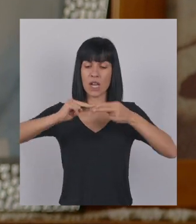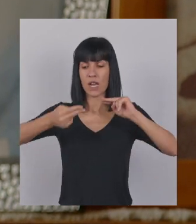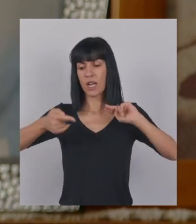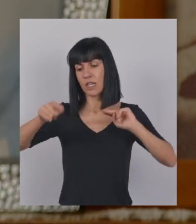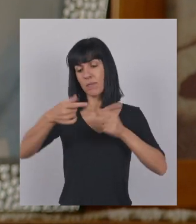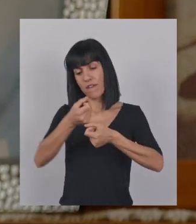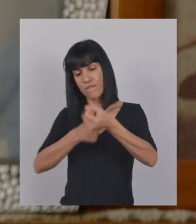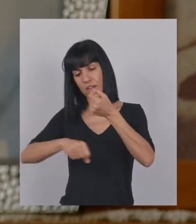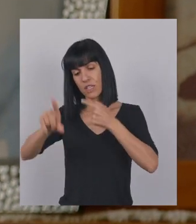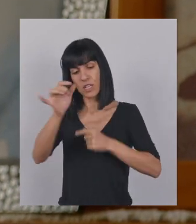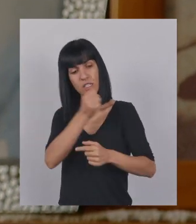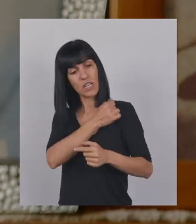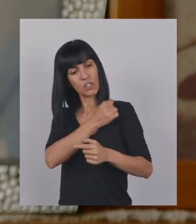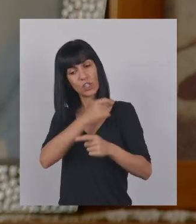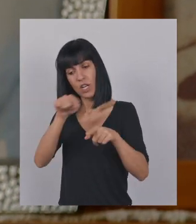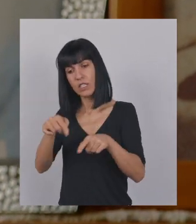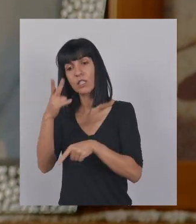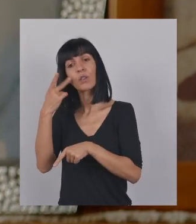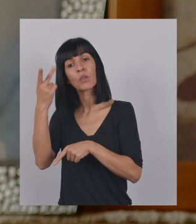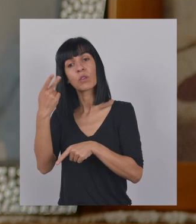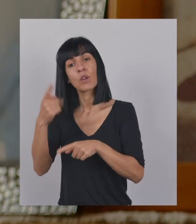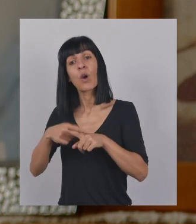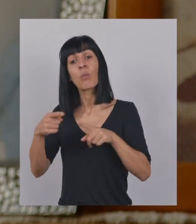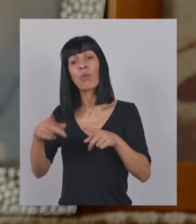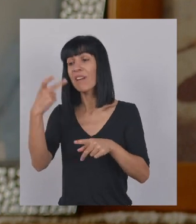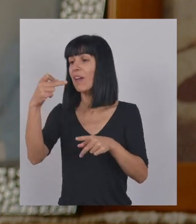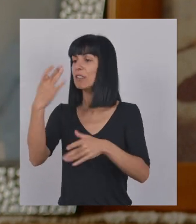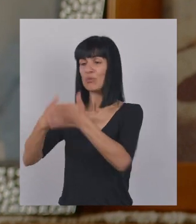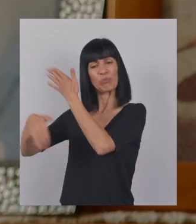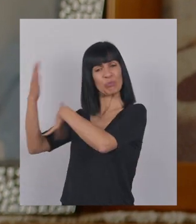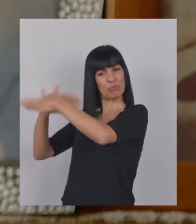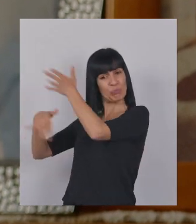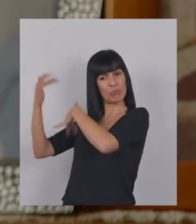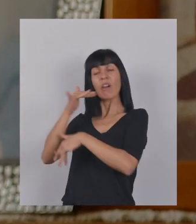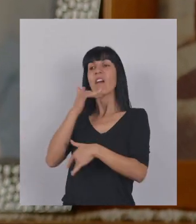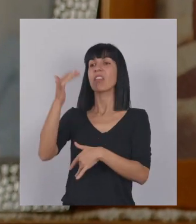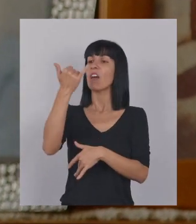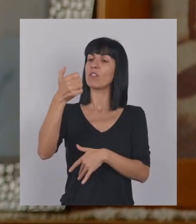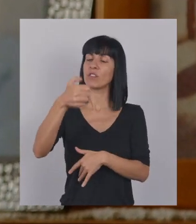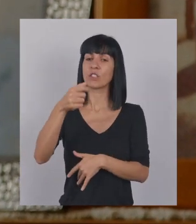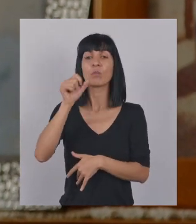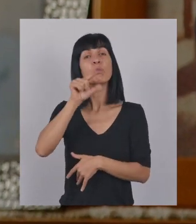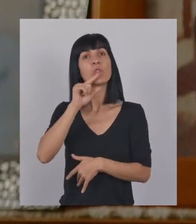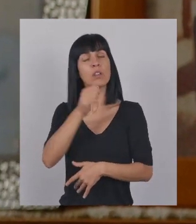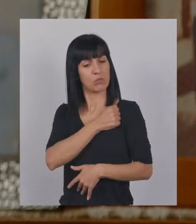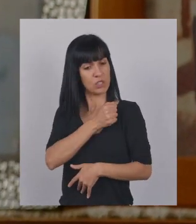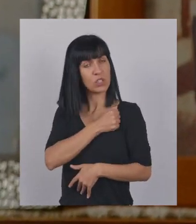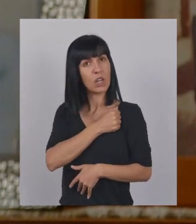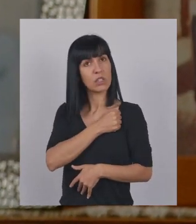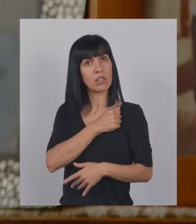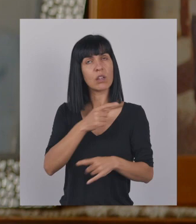a câmara vendem festas casinhas as pessoas que estão aqui porque nos disseram quando a gente fizesse 25 anos podemos ficar com